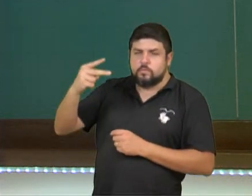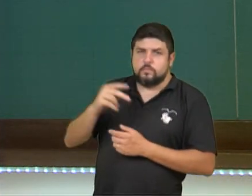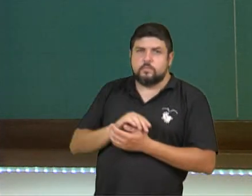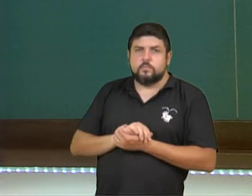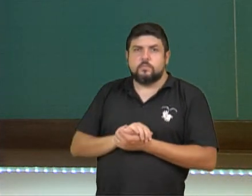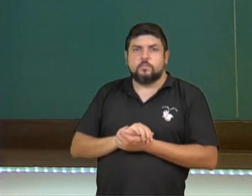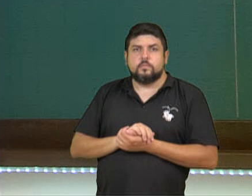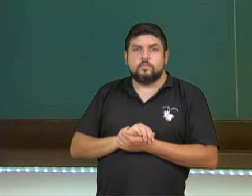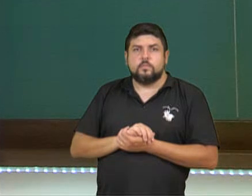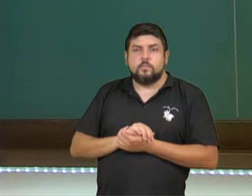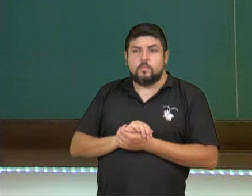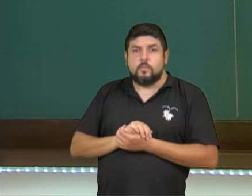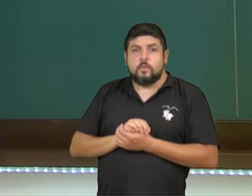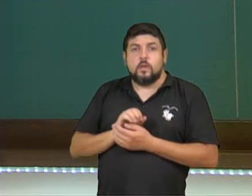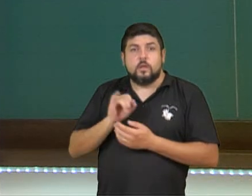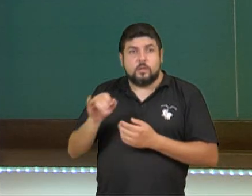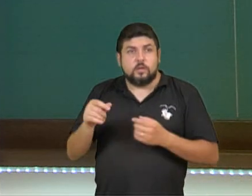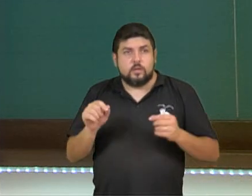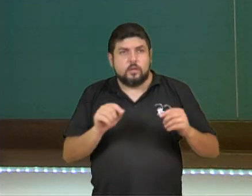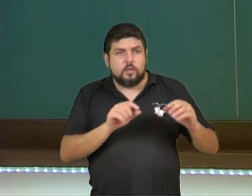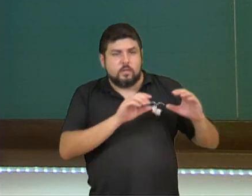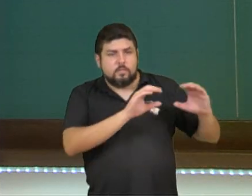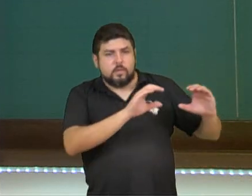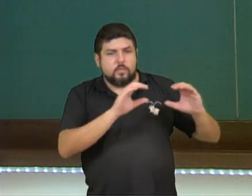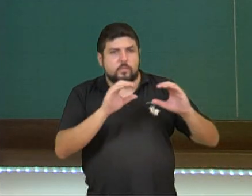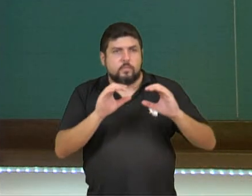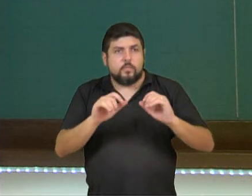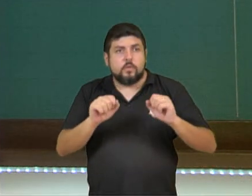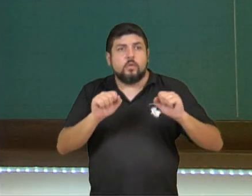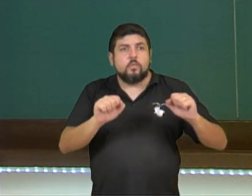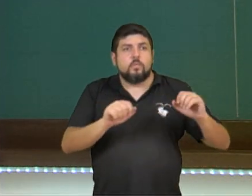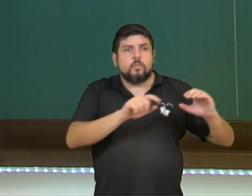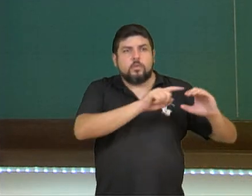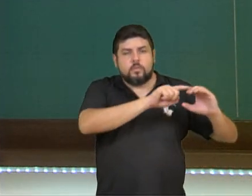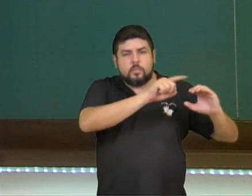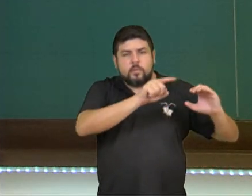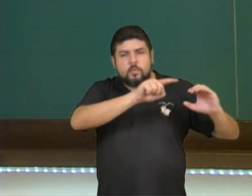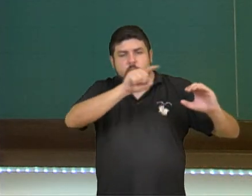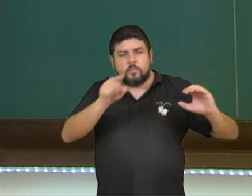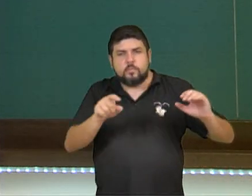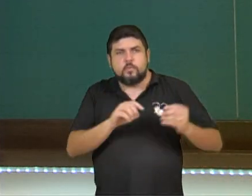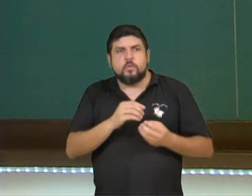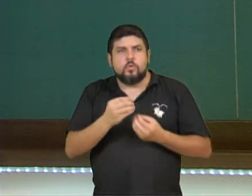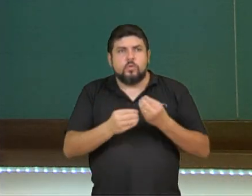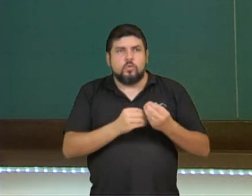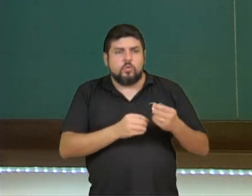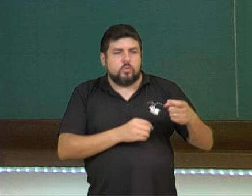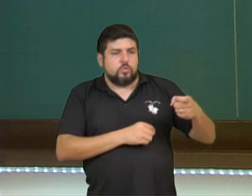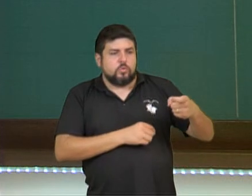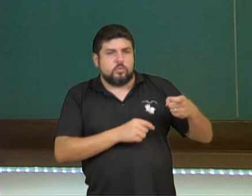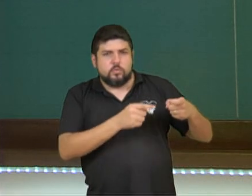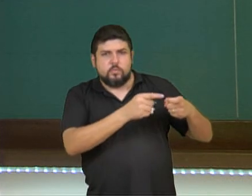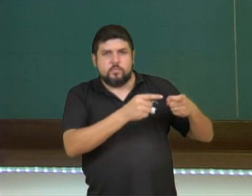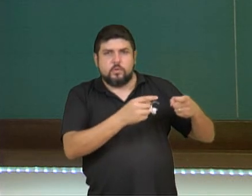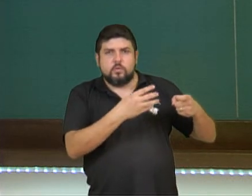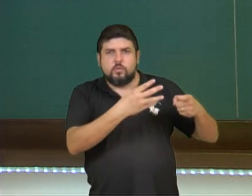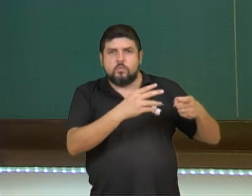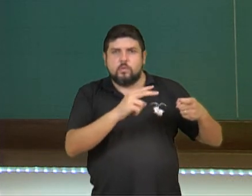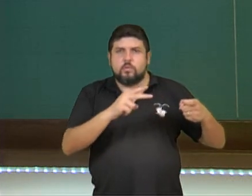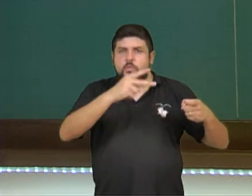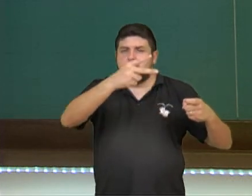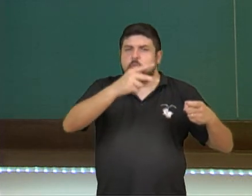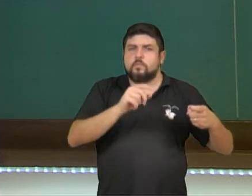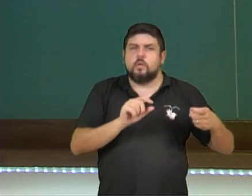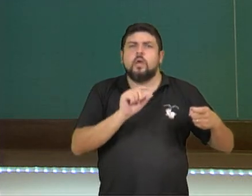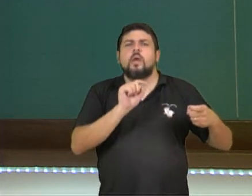posso aplicar o produto notável nele. E como é que vai ficar? X menos 4 ao quadrado. Nessa história aqui, quem é o primeiro